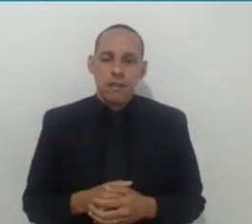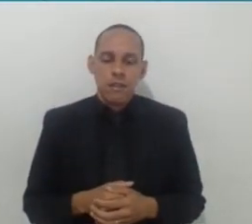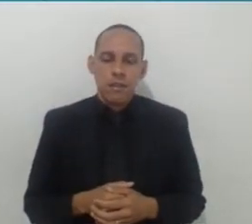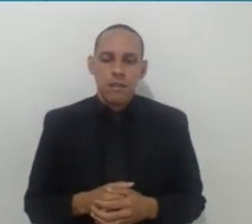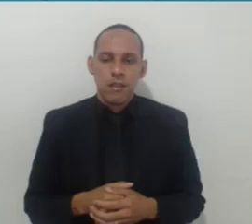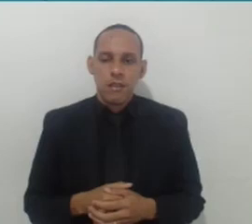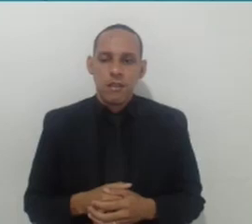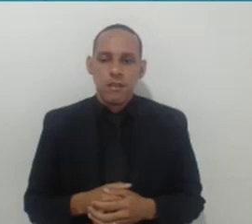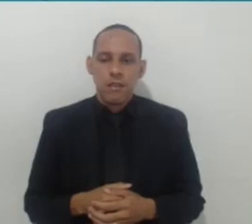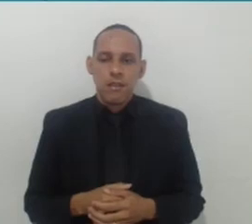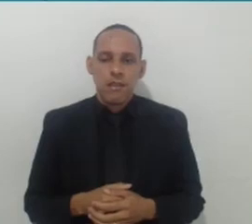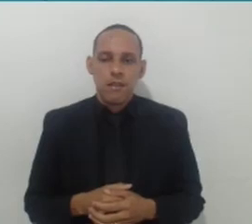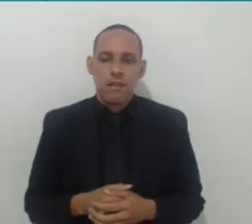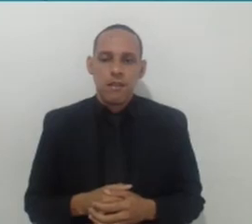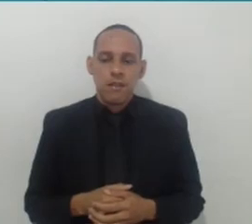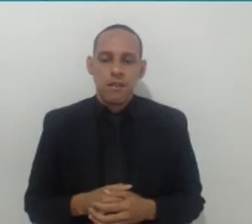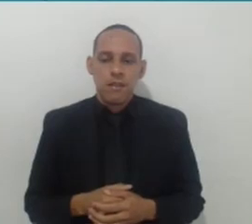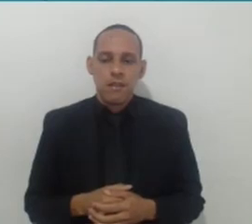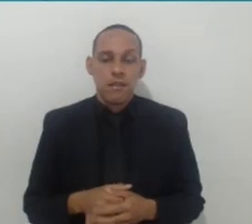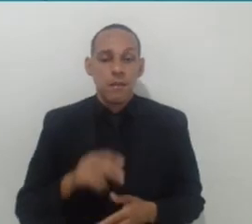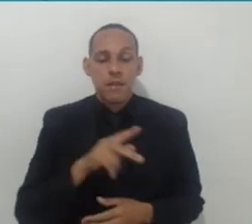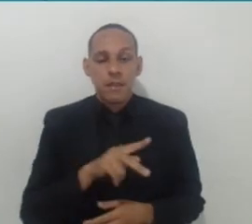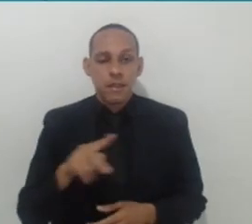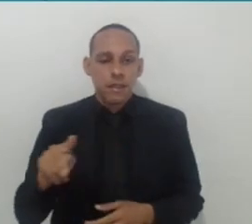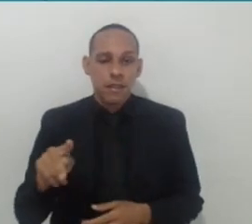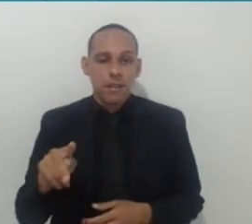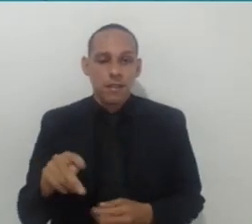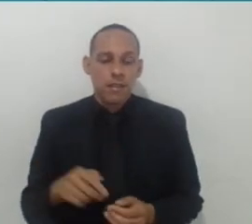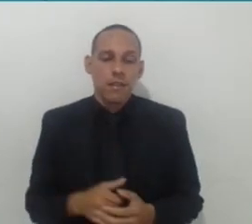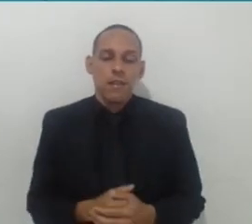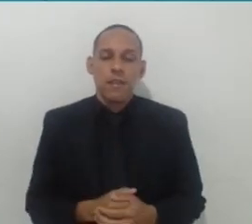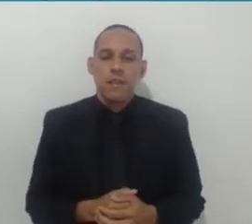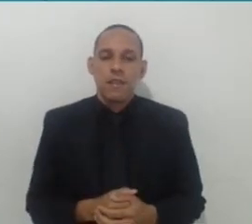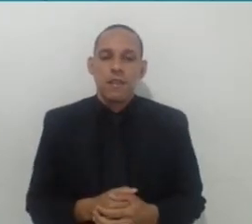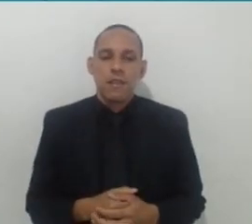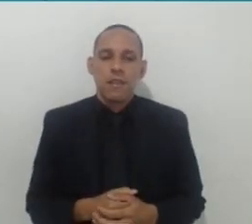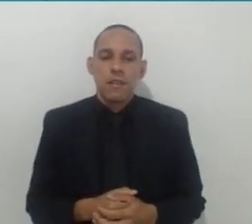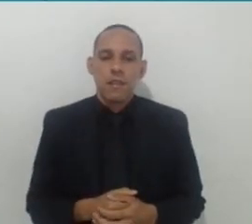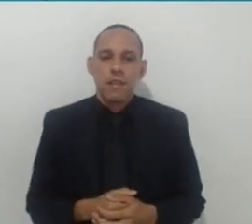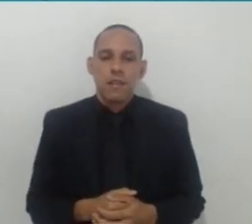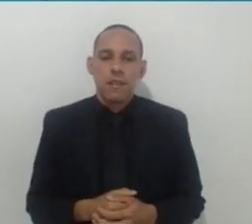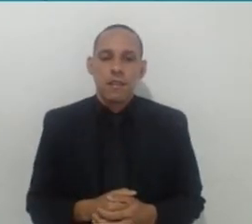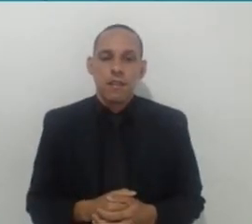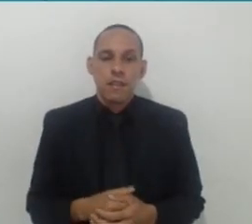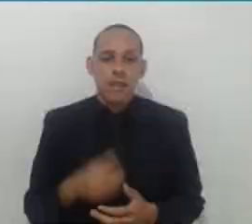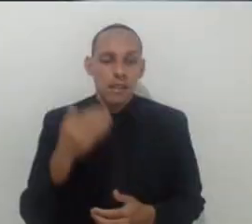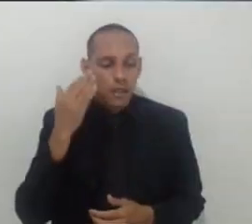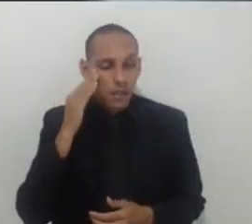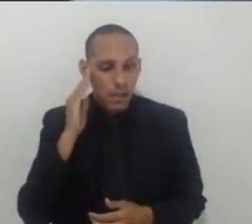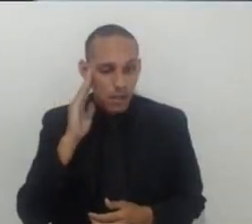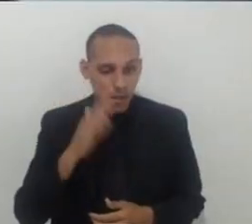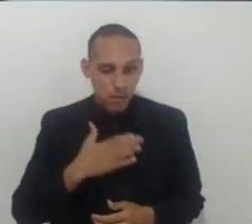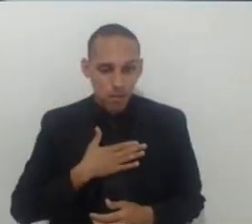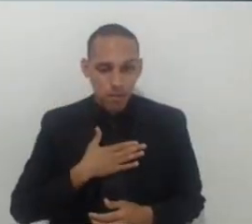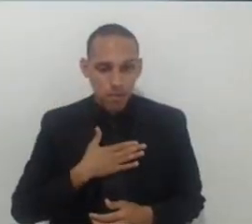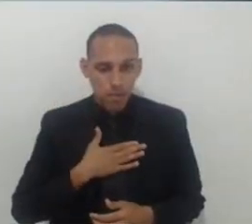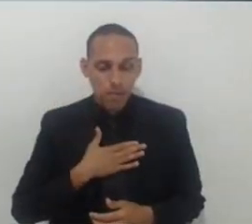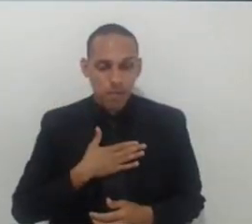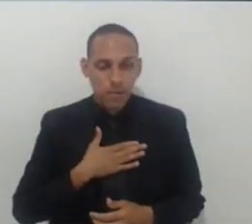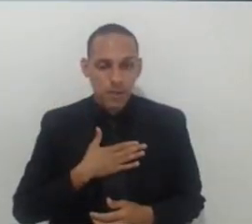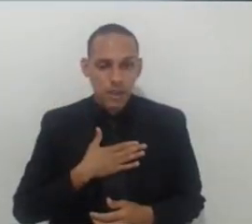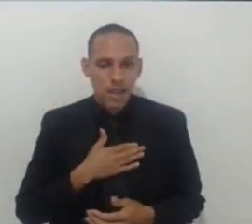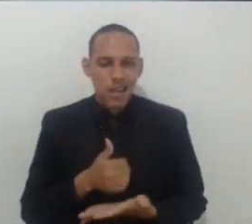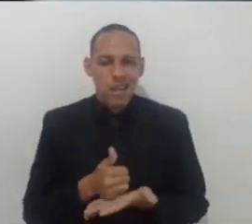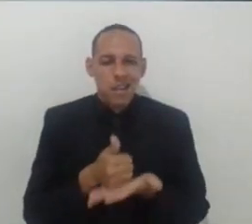Presidente, presidente, a minha compreensão é toda a fundamentação